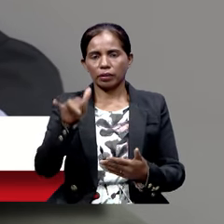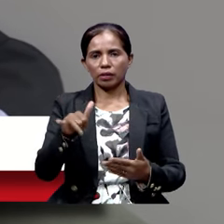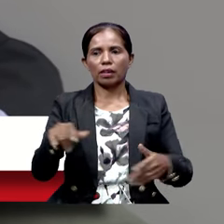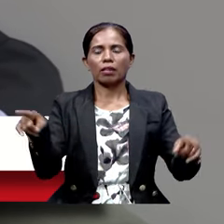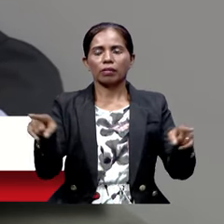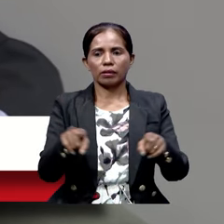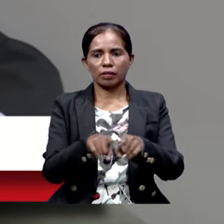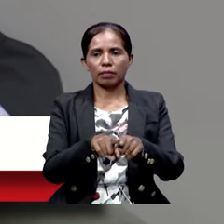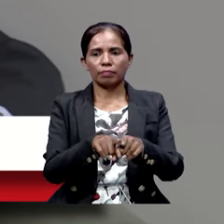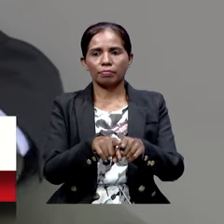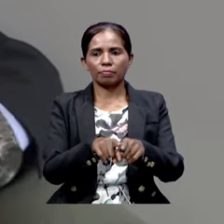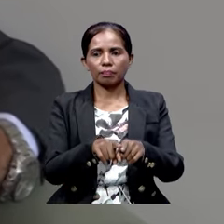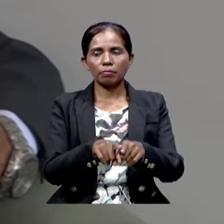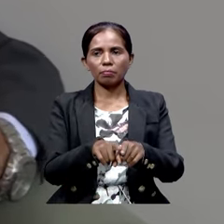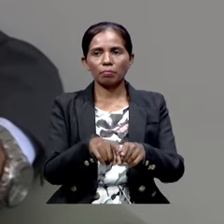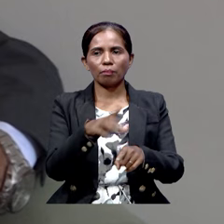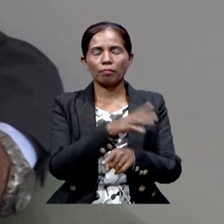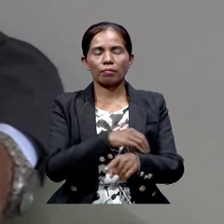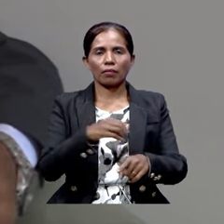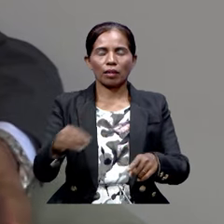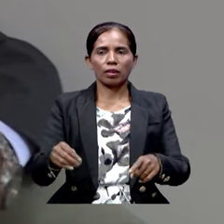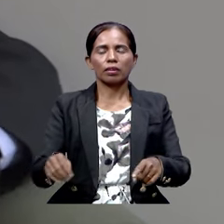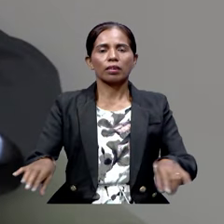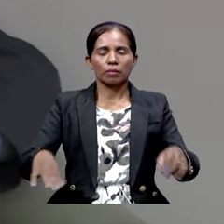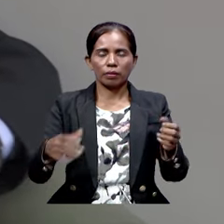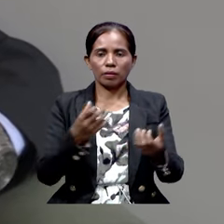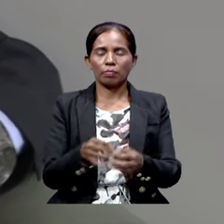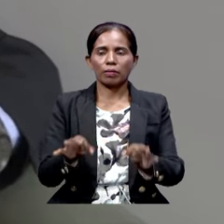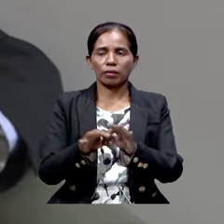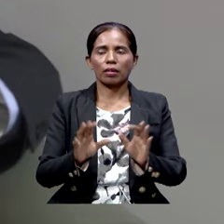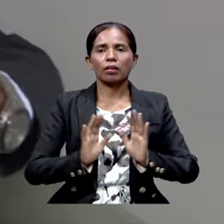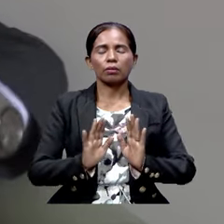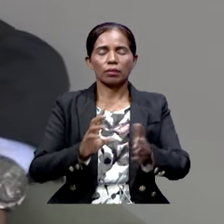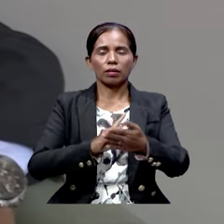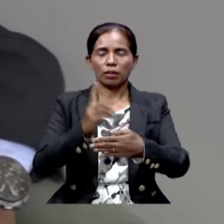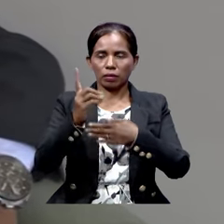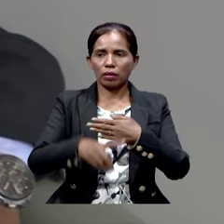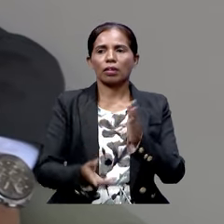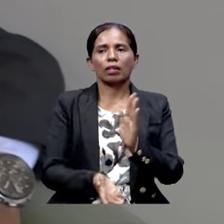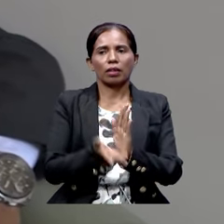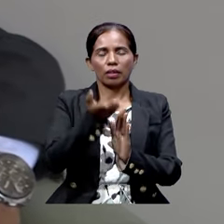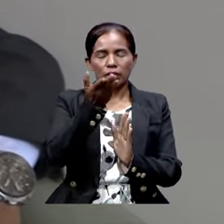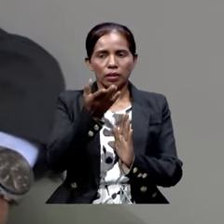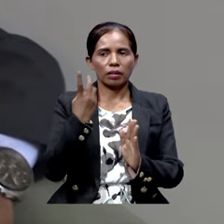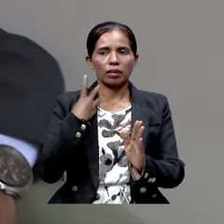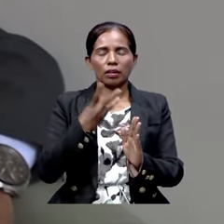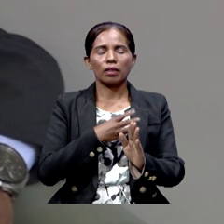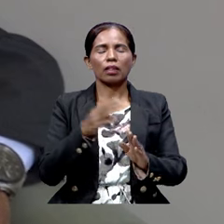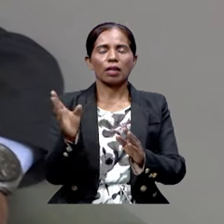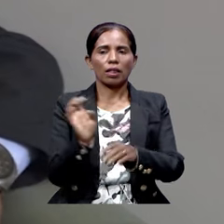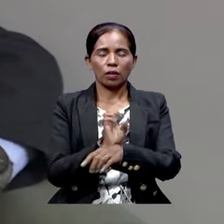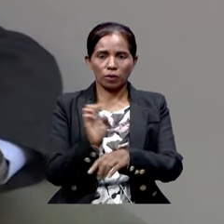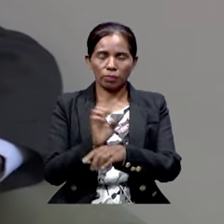nessa jogador importante, se está a característica de desenvolvimento, a saia tem a crescimento da economia,